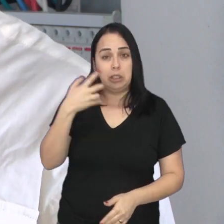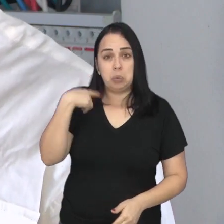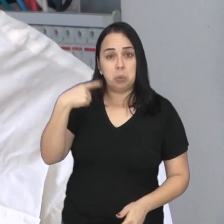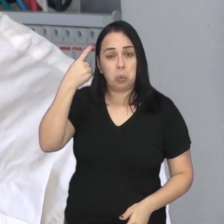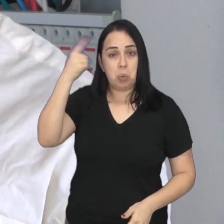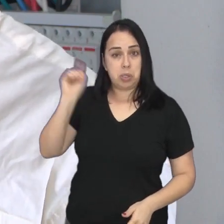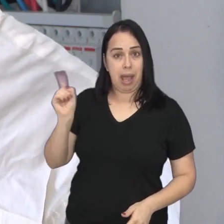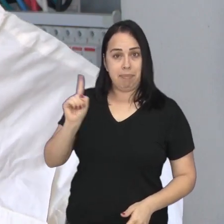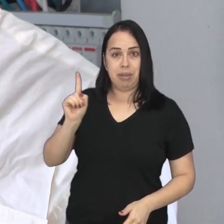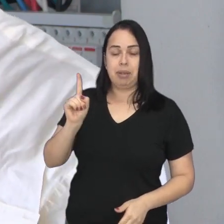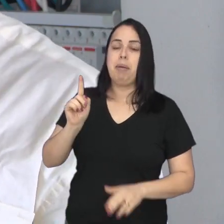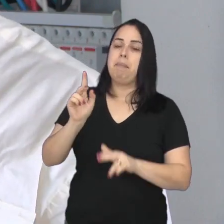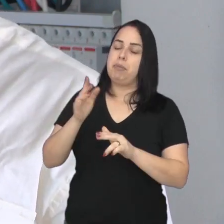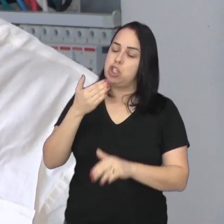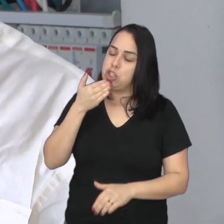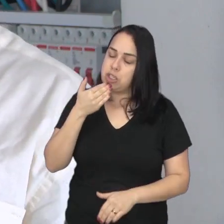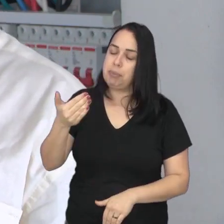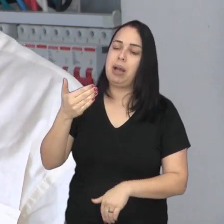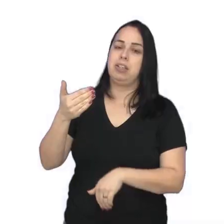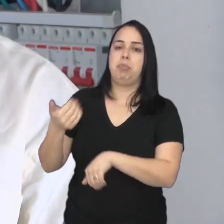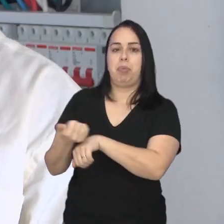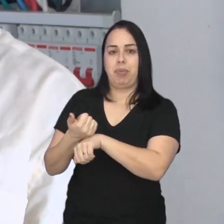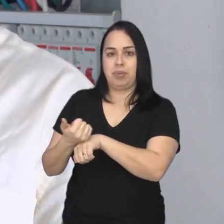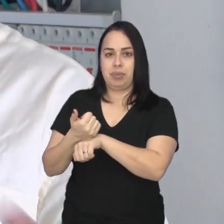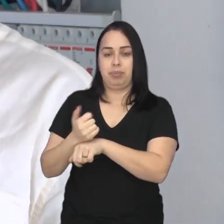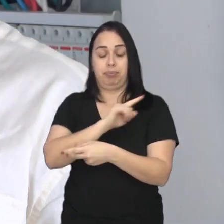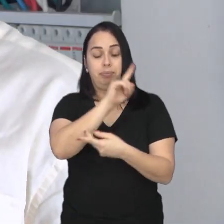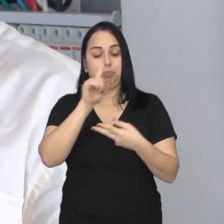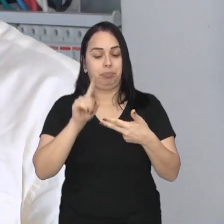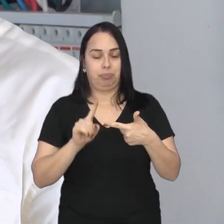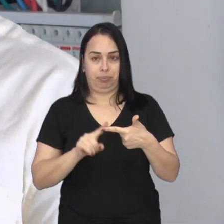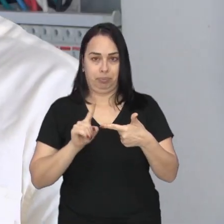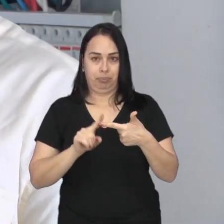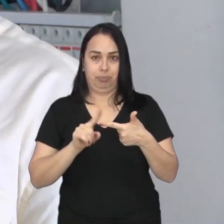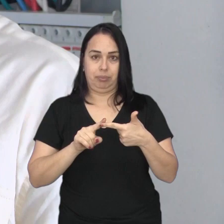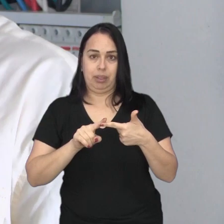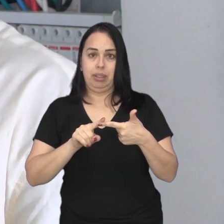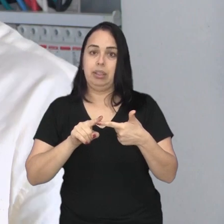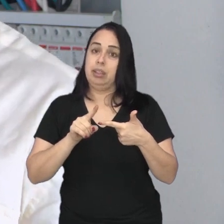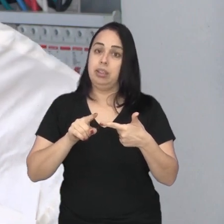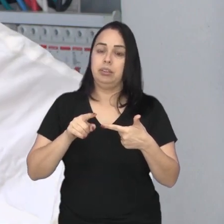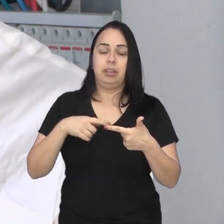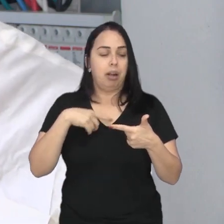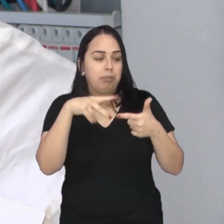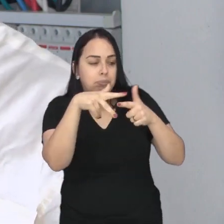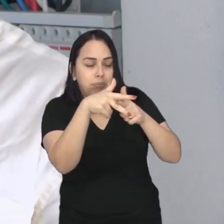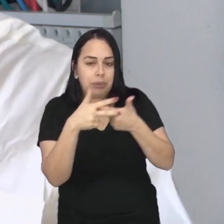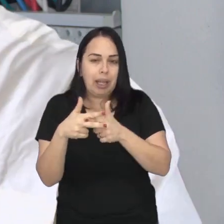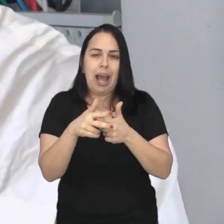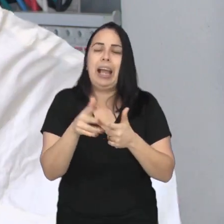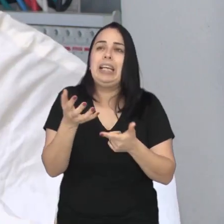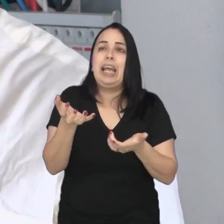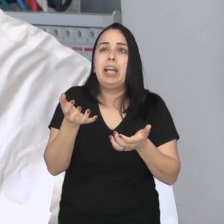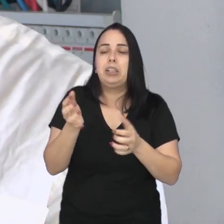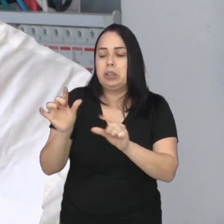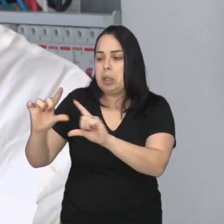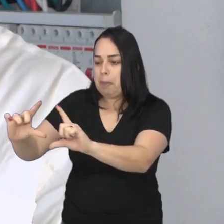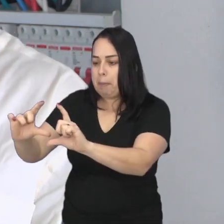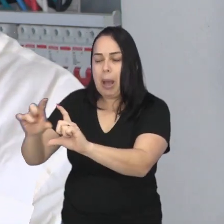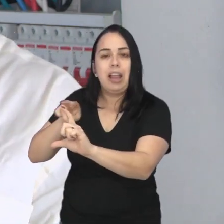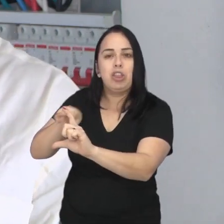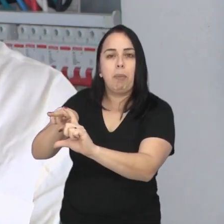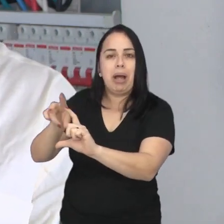conhecimento, você passa isso para um profissional da área. O número 2 seria você, na hora de fazer uma manutenção, por exemplo, se eu quero trocar